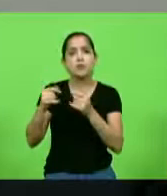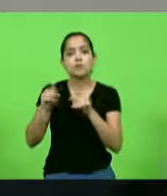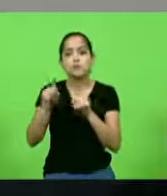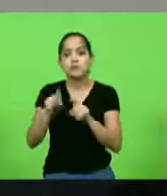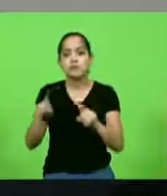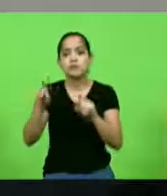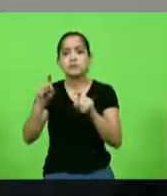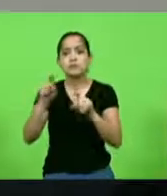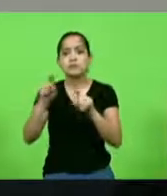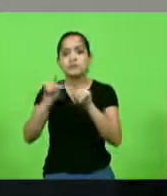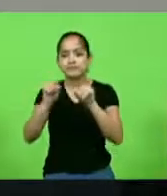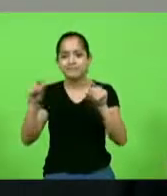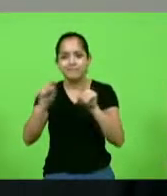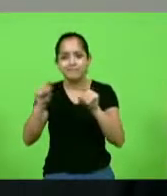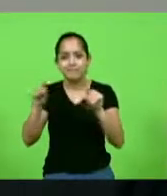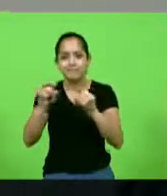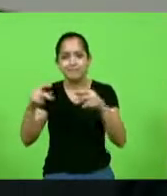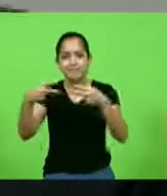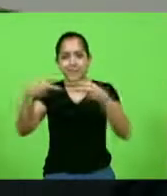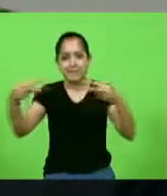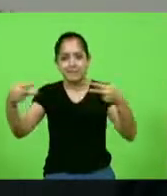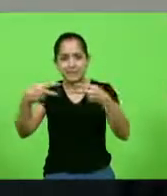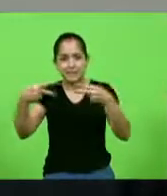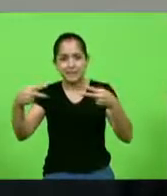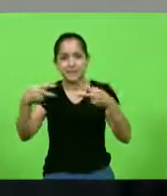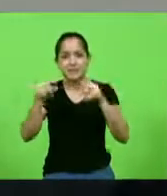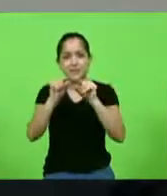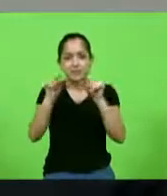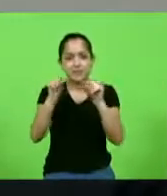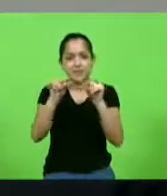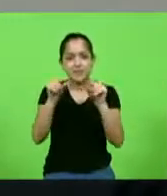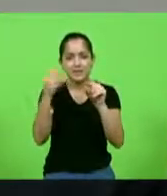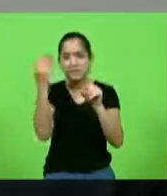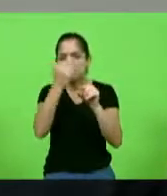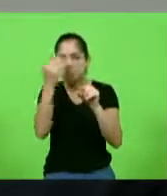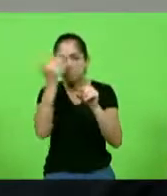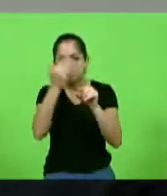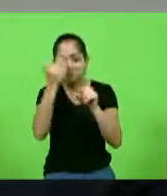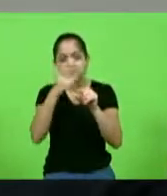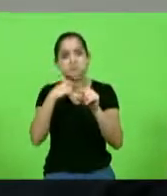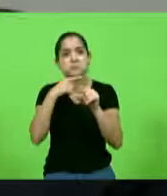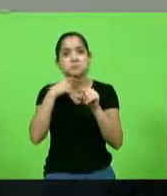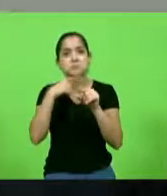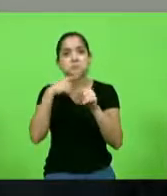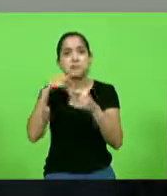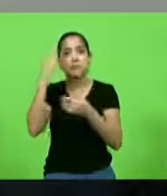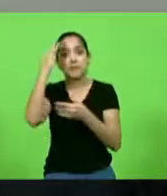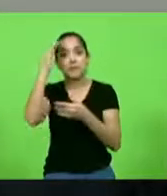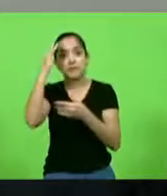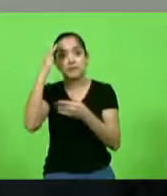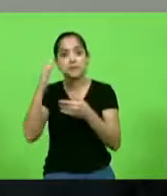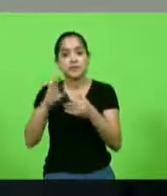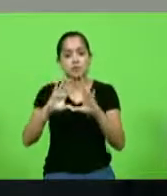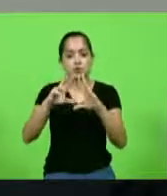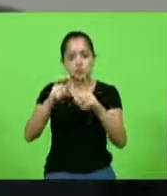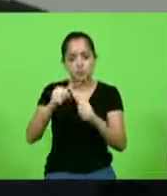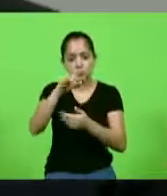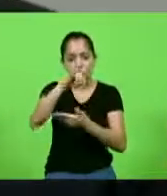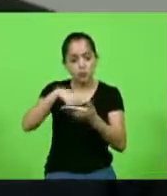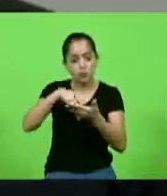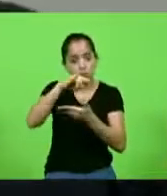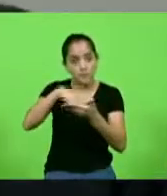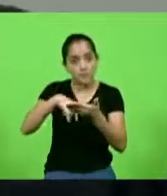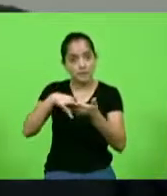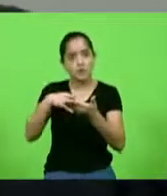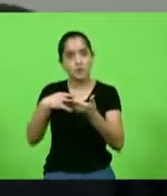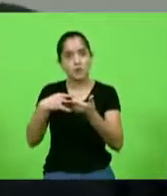link cheio de letras pequenininhas, a pessoa tem que contratar um especialista para fazer toda a documentação para que ele possa